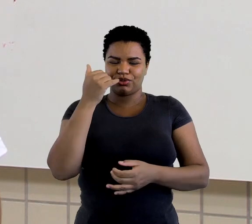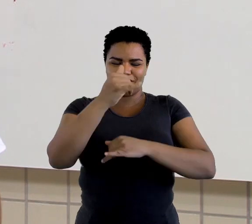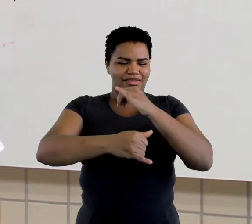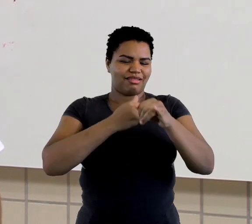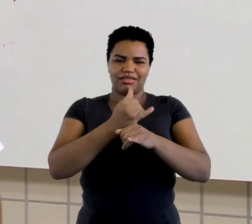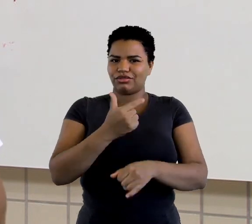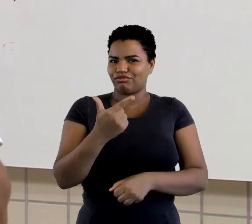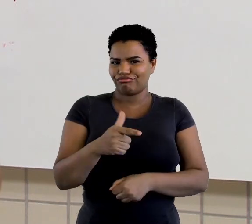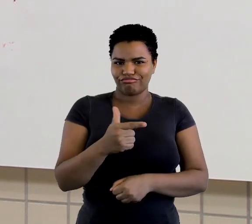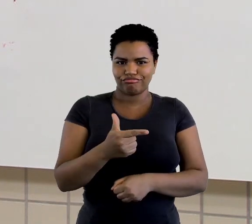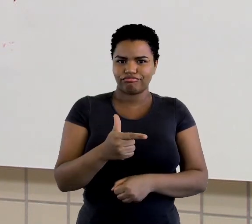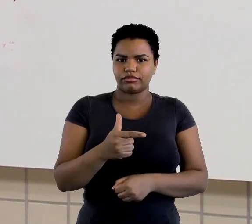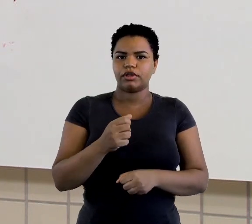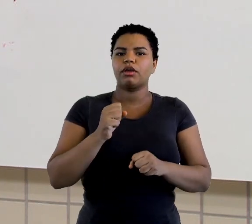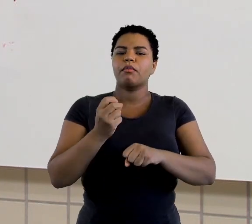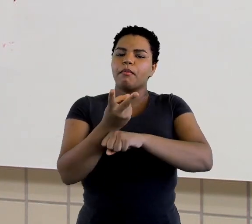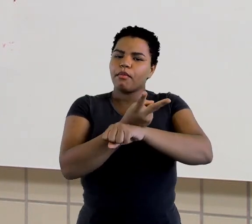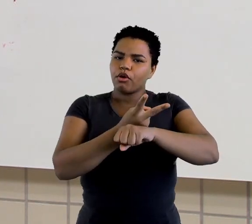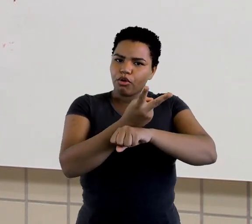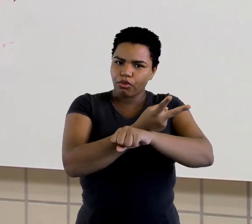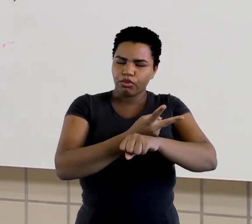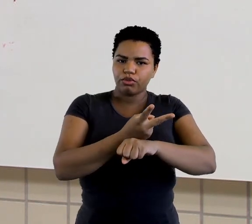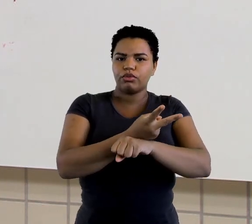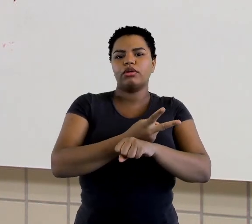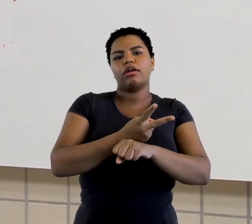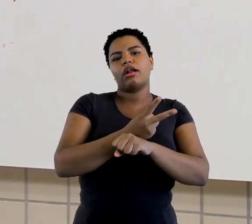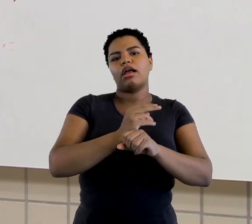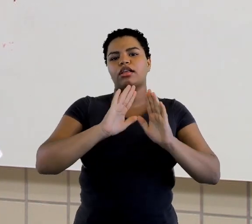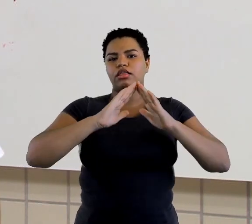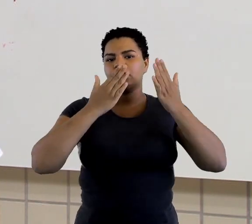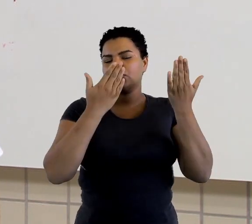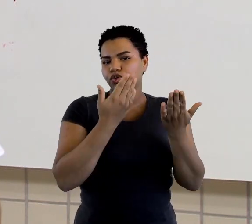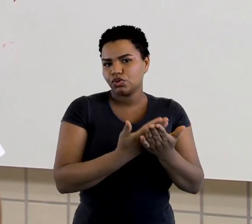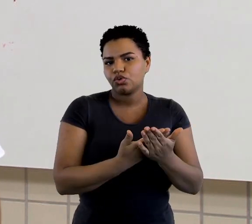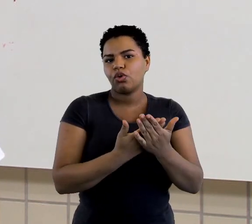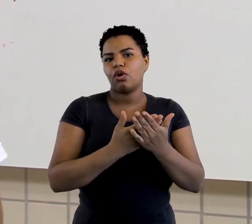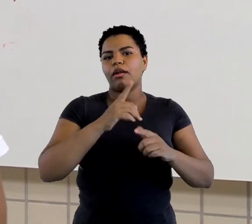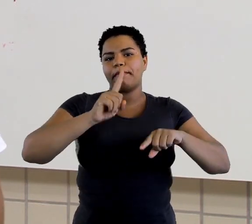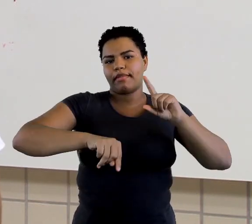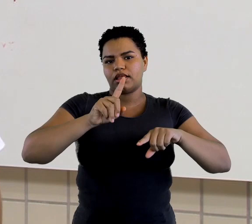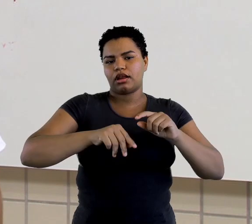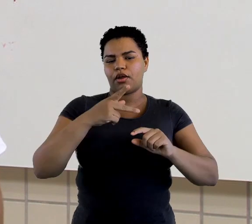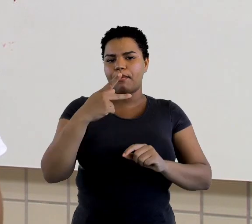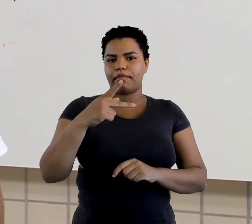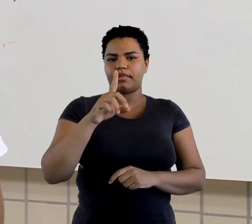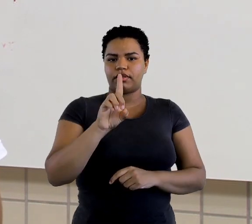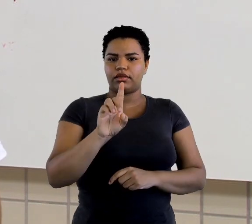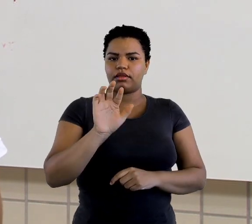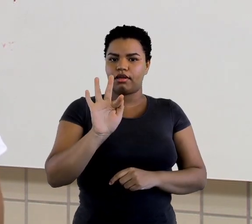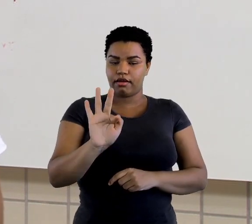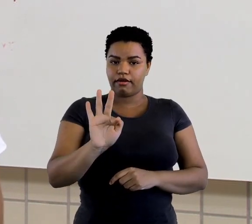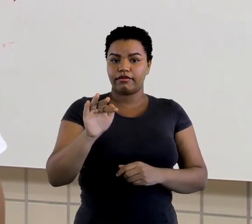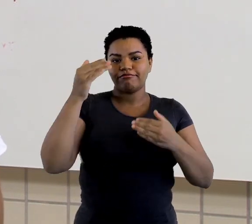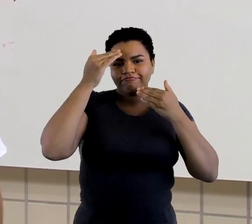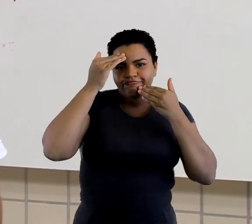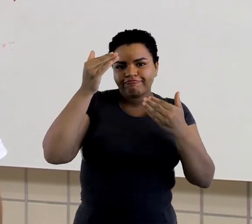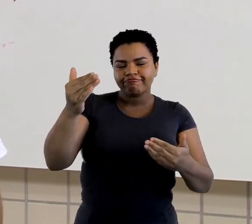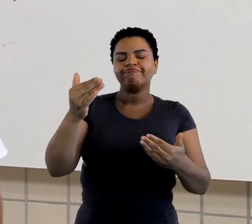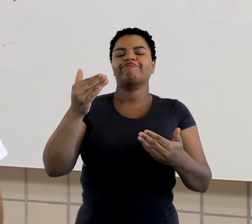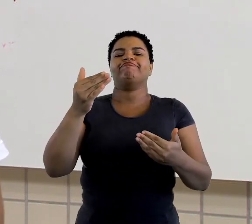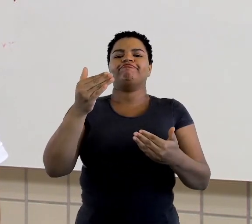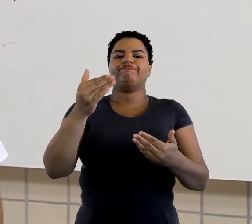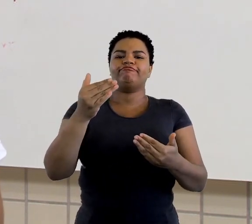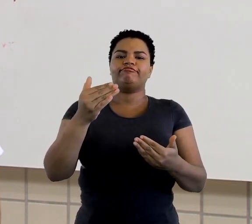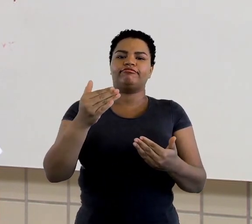que busque nas suas respectivas unidades escolares o material em PDF. Agradecemos, muito obrigado e a